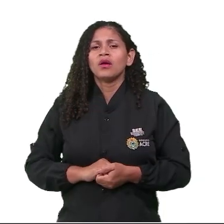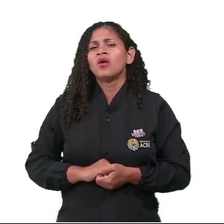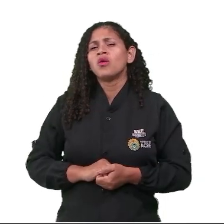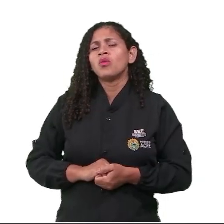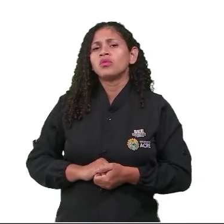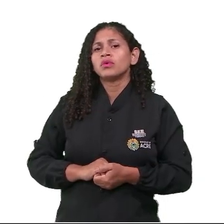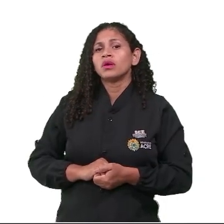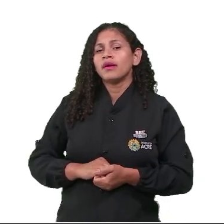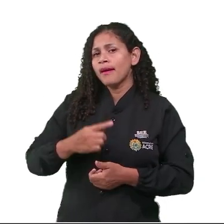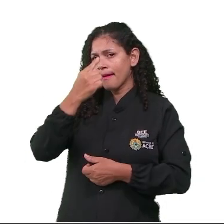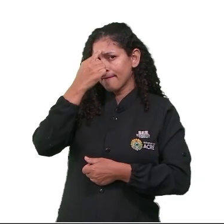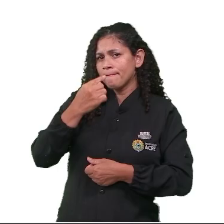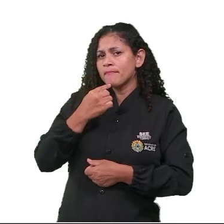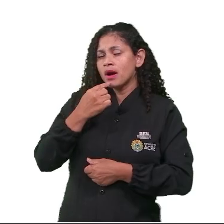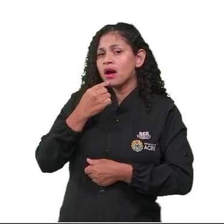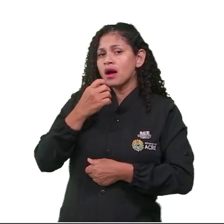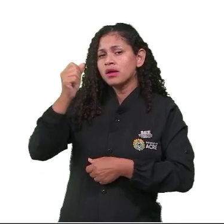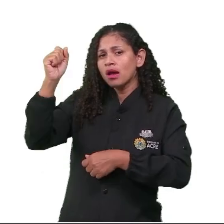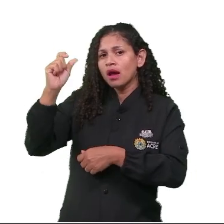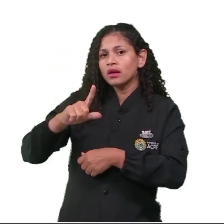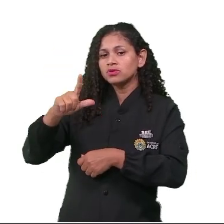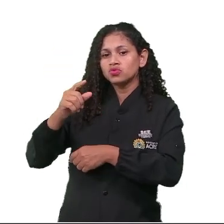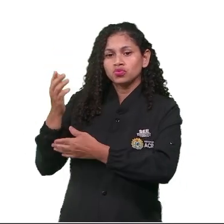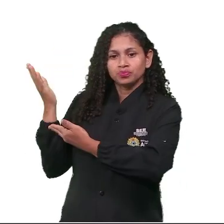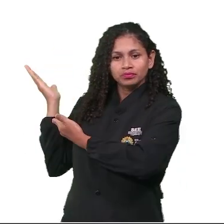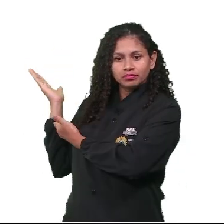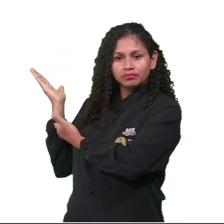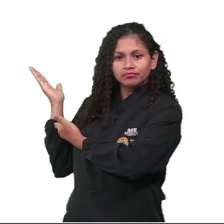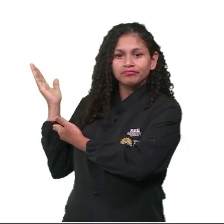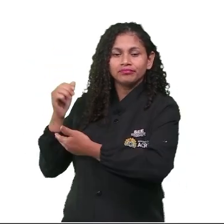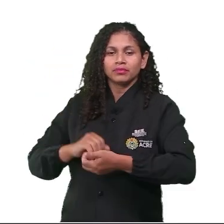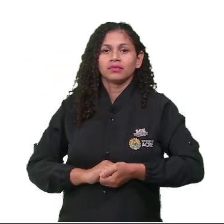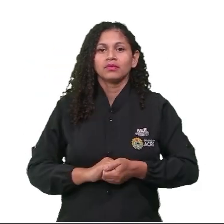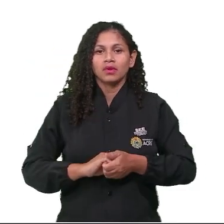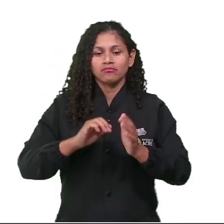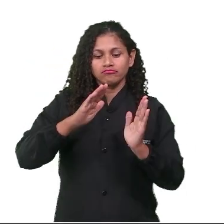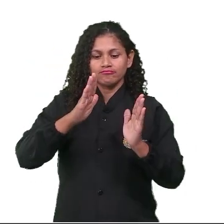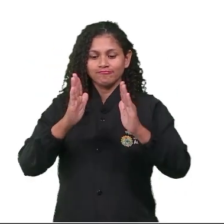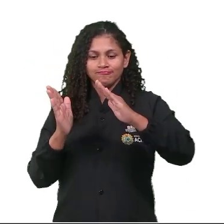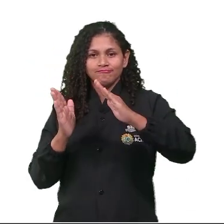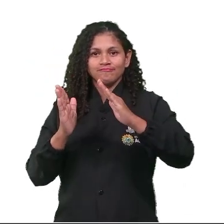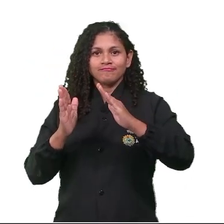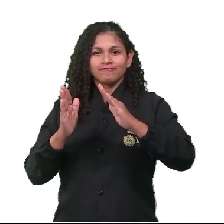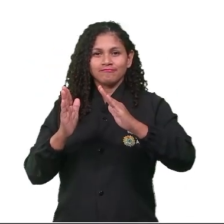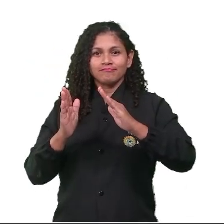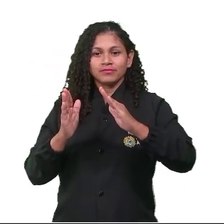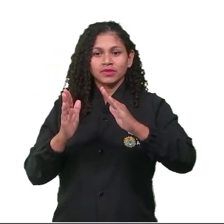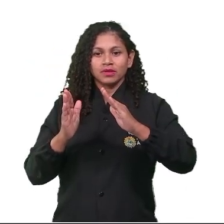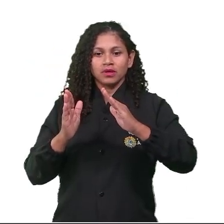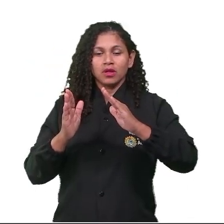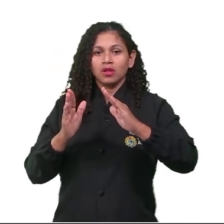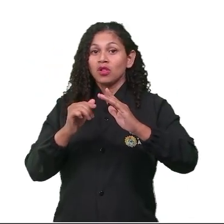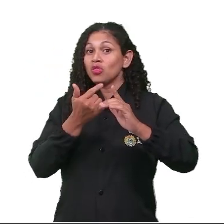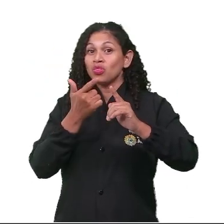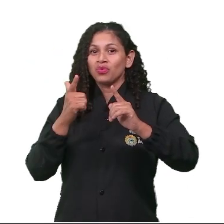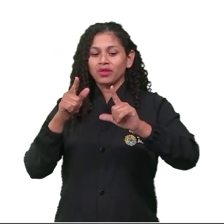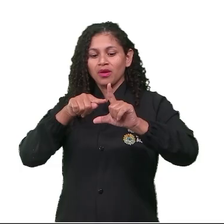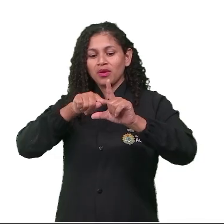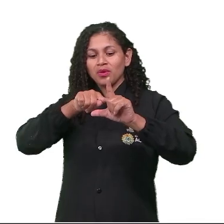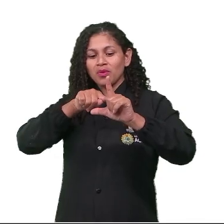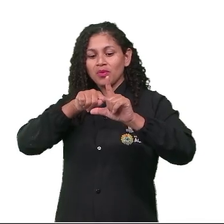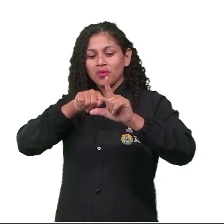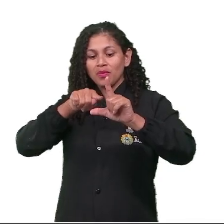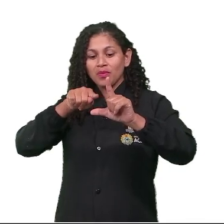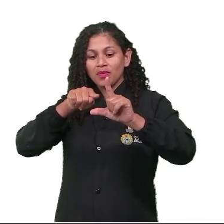gente observa que quando a gente pega a aresta, que é onde eu estou pintando aí, ela não forma um ângulo de 90 graus